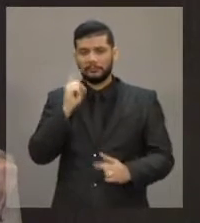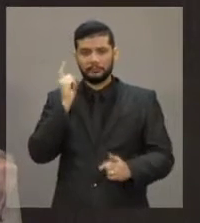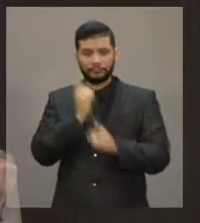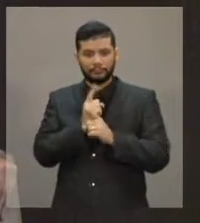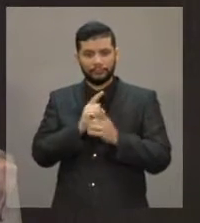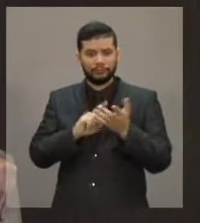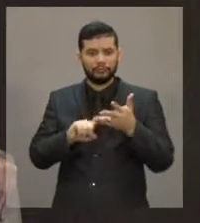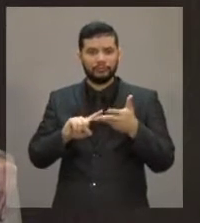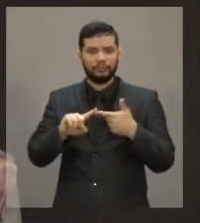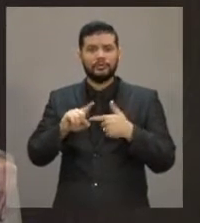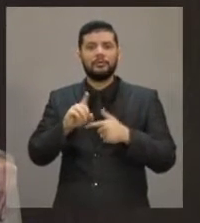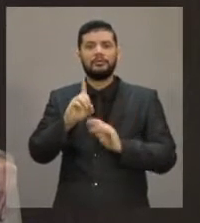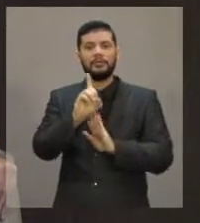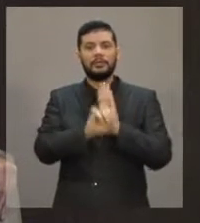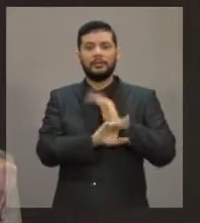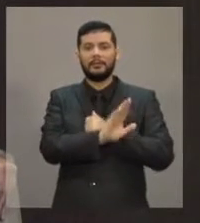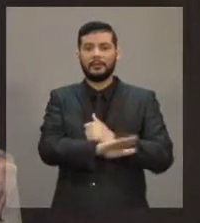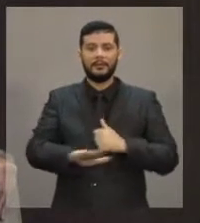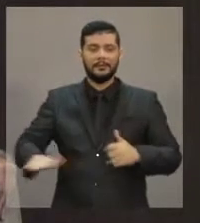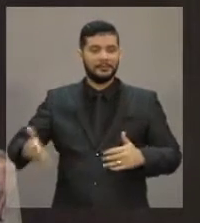Constituição.